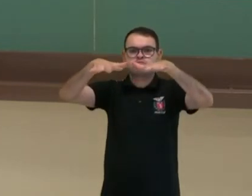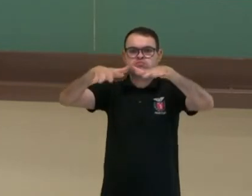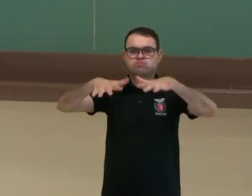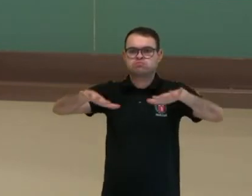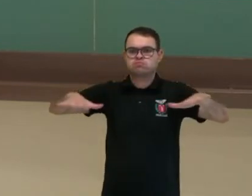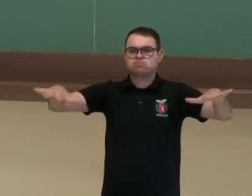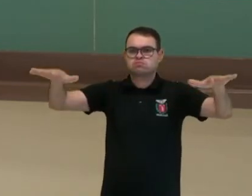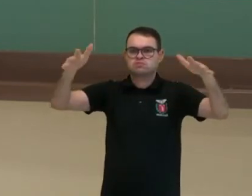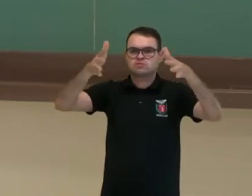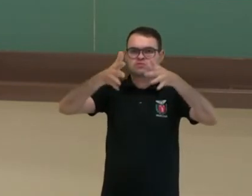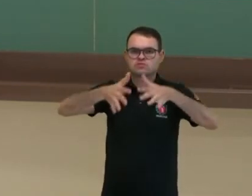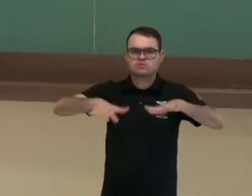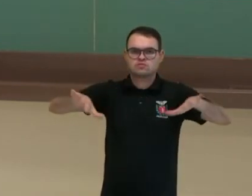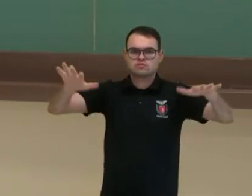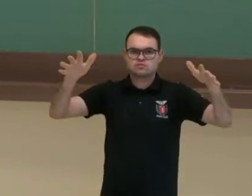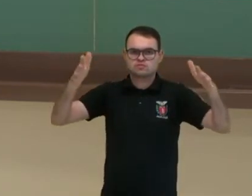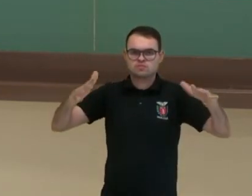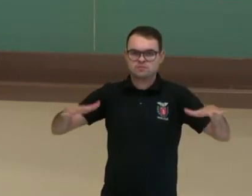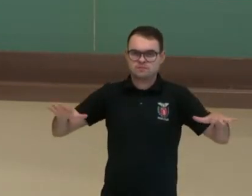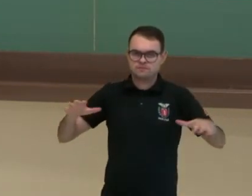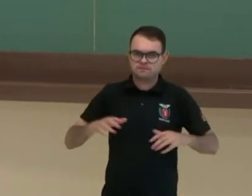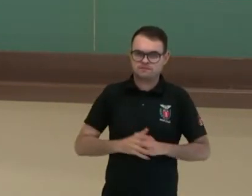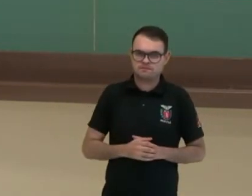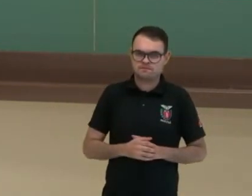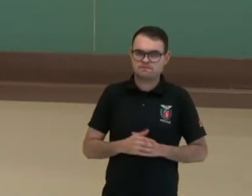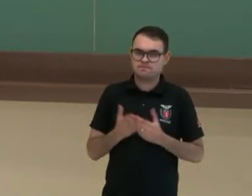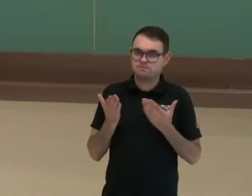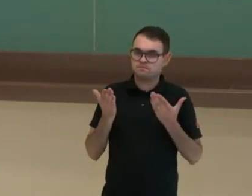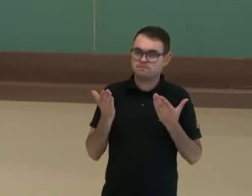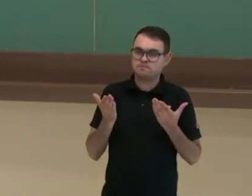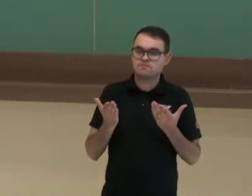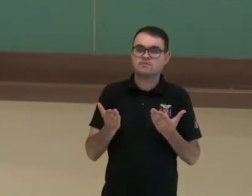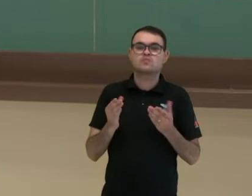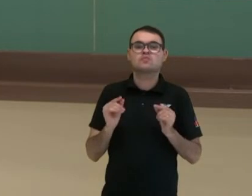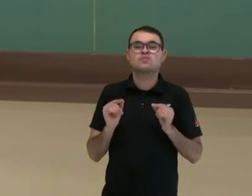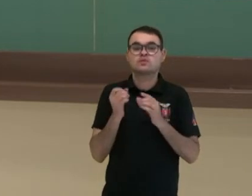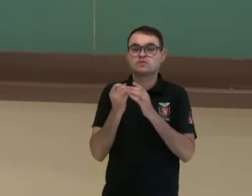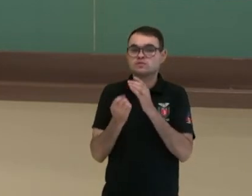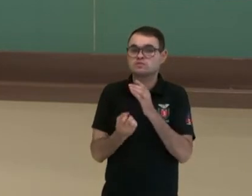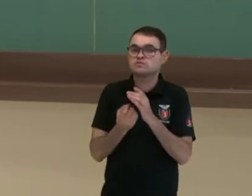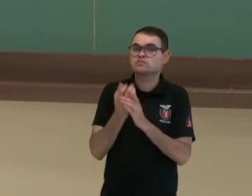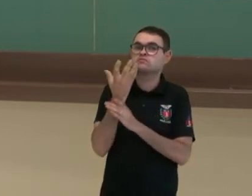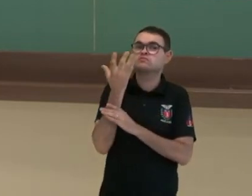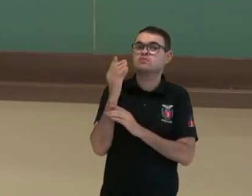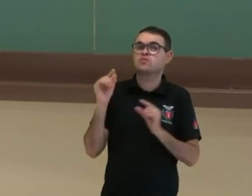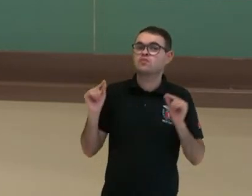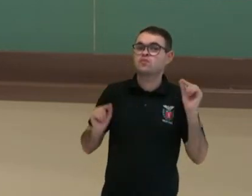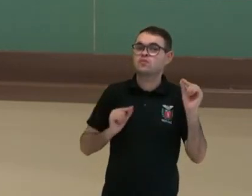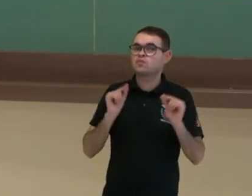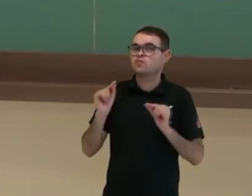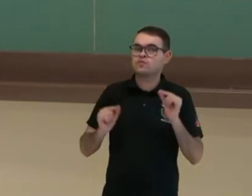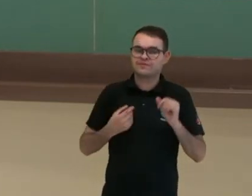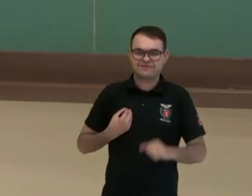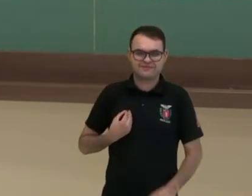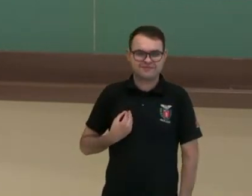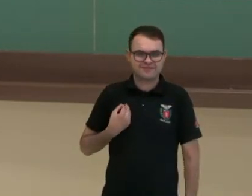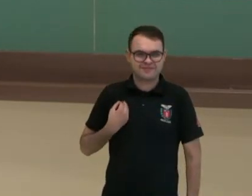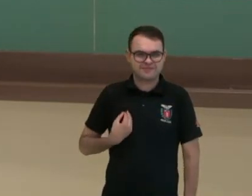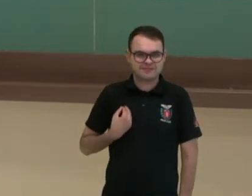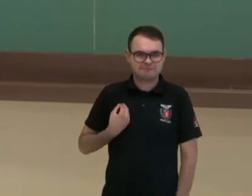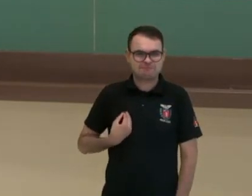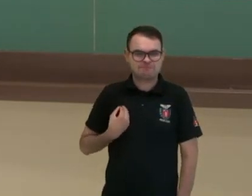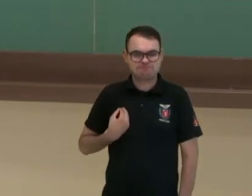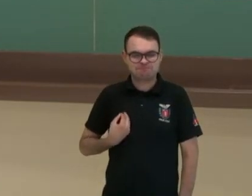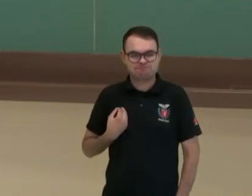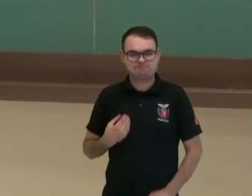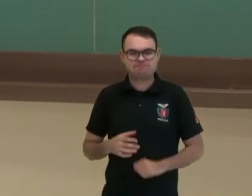os primeiros oceanos. E assim proporcionou o quê? O surgimento da vida. Então